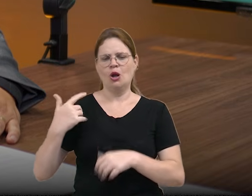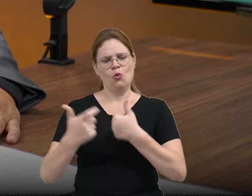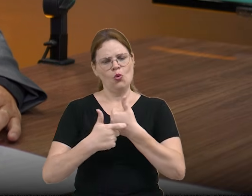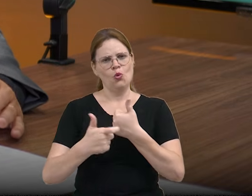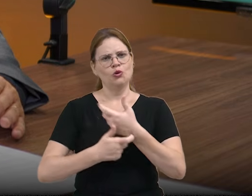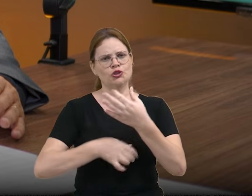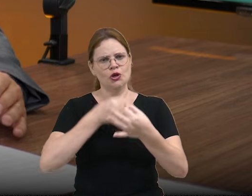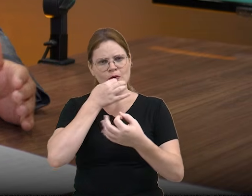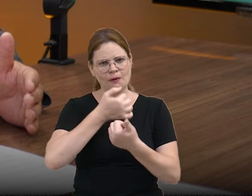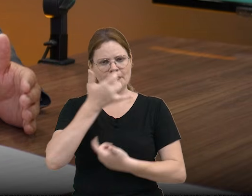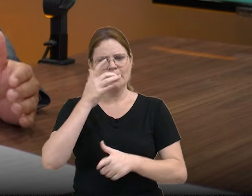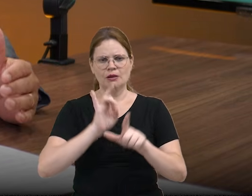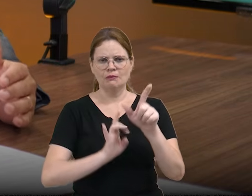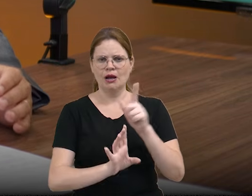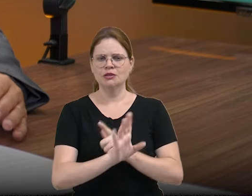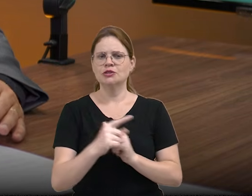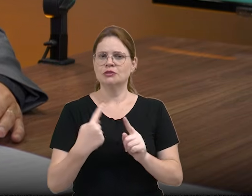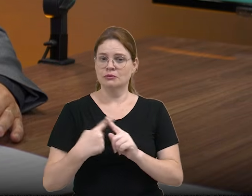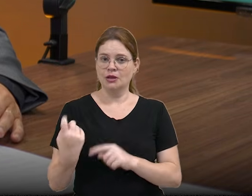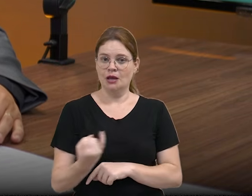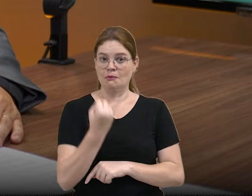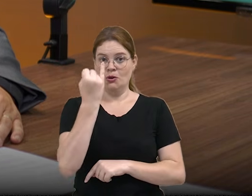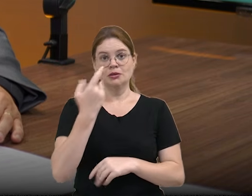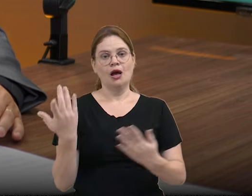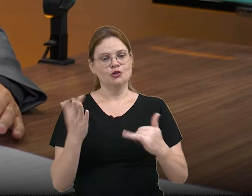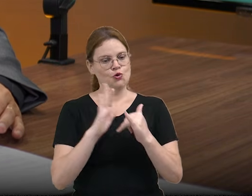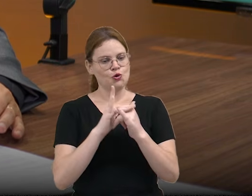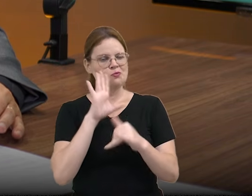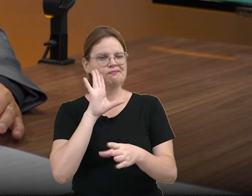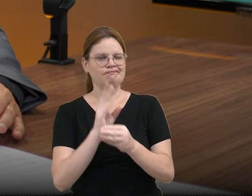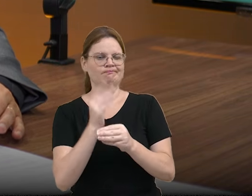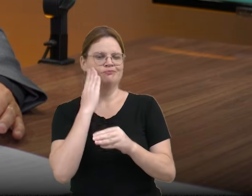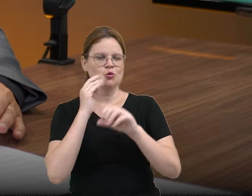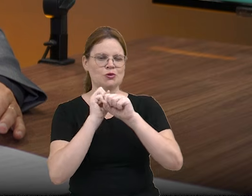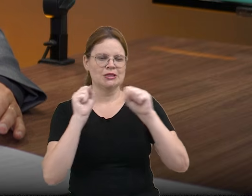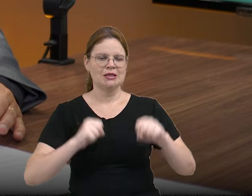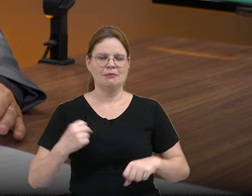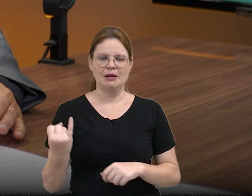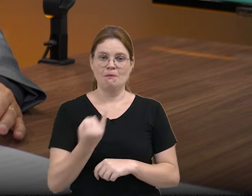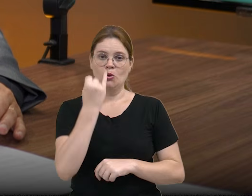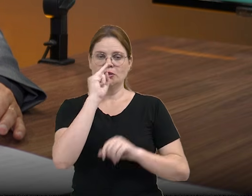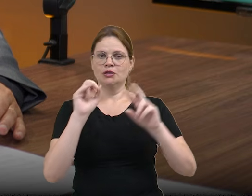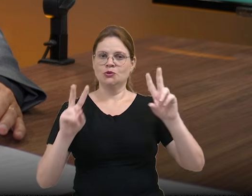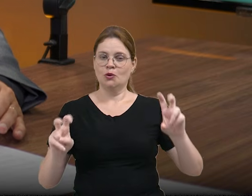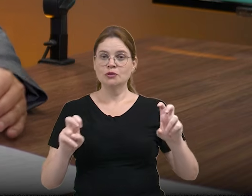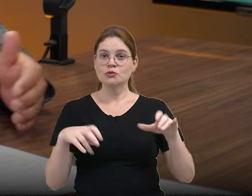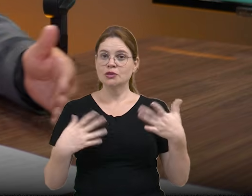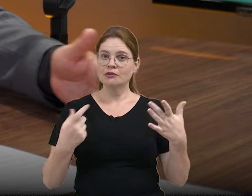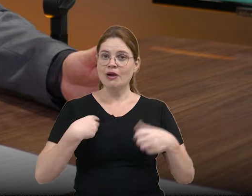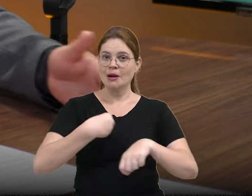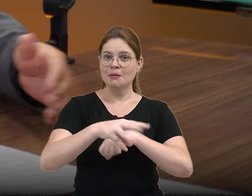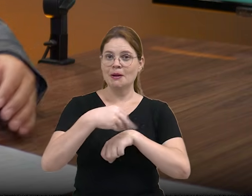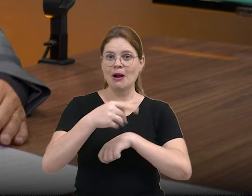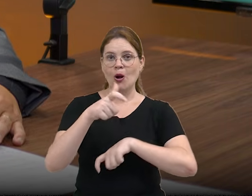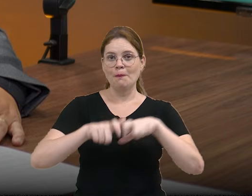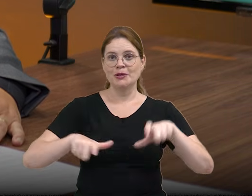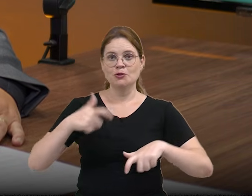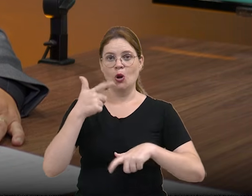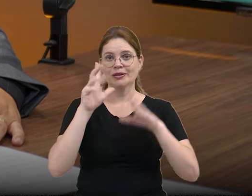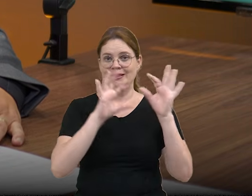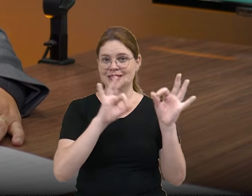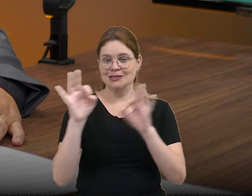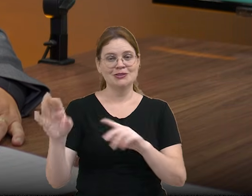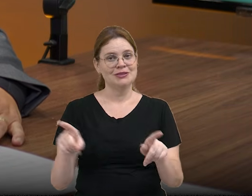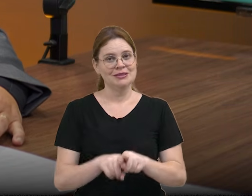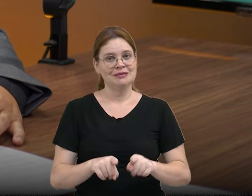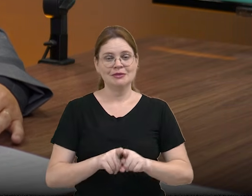programas, curta, comente, compartilhe, porque é importante, a plataforma entende que aquele assunto é relevante e ela vai disponibilizar para